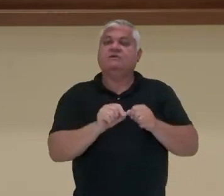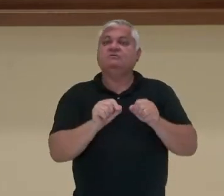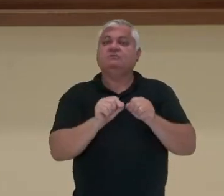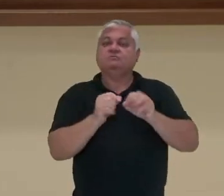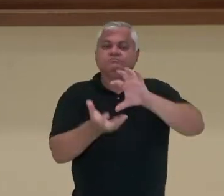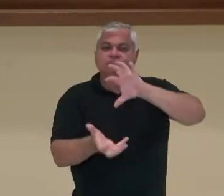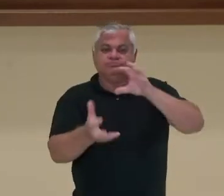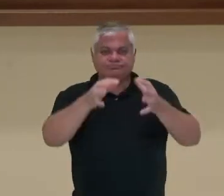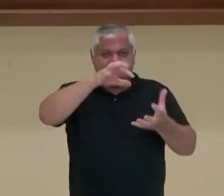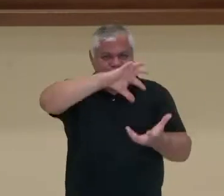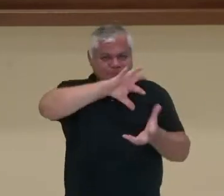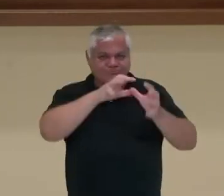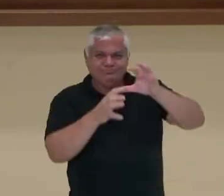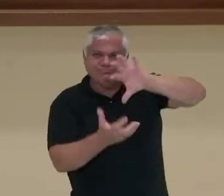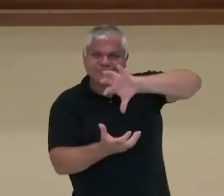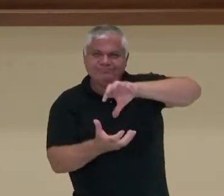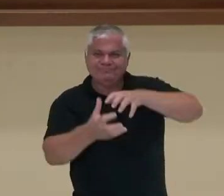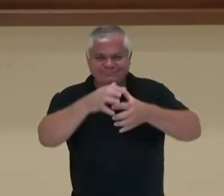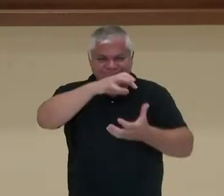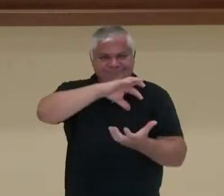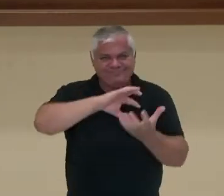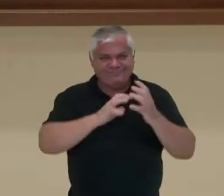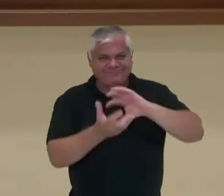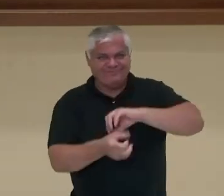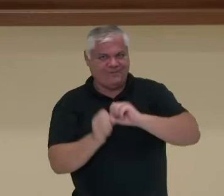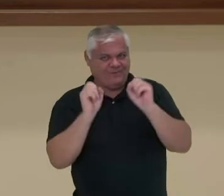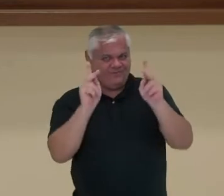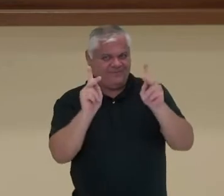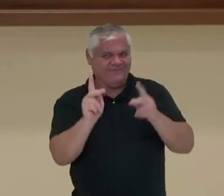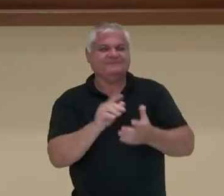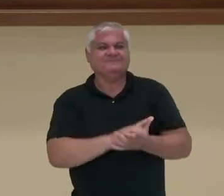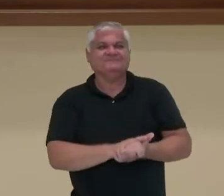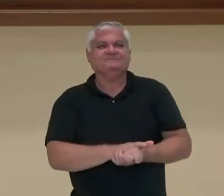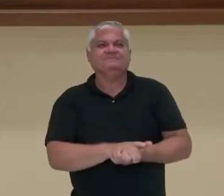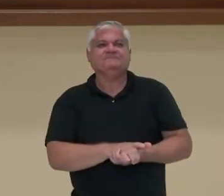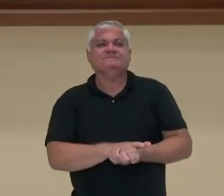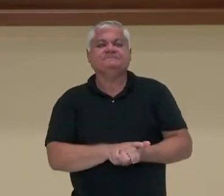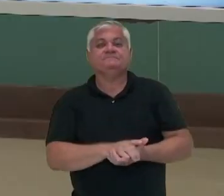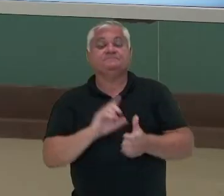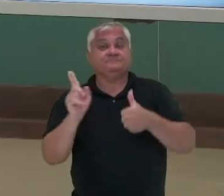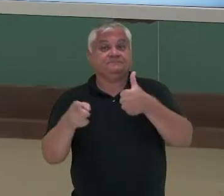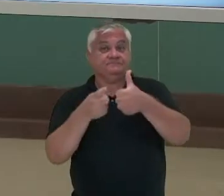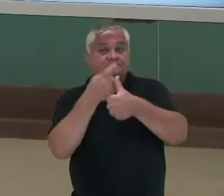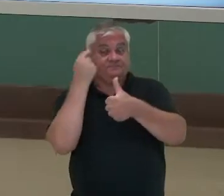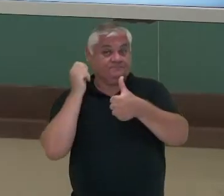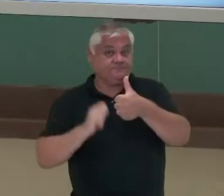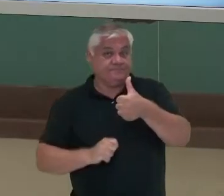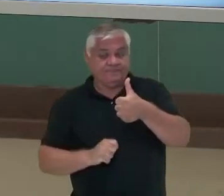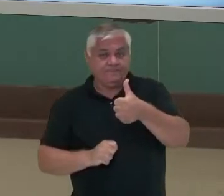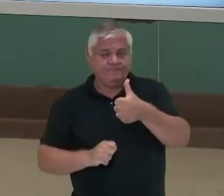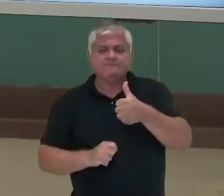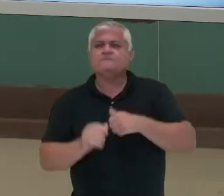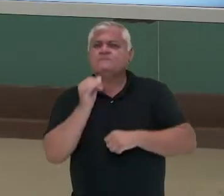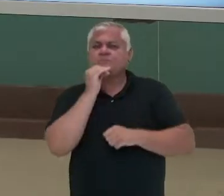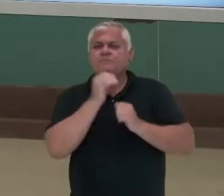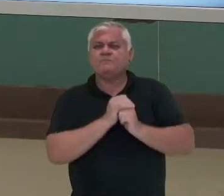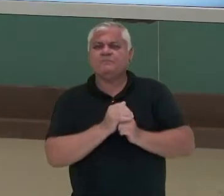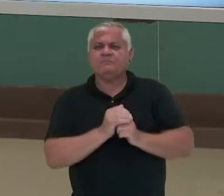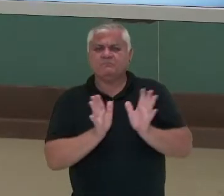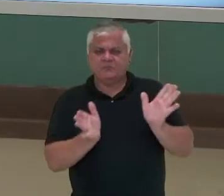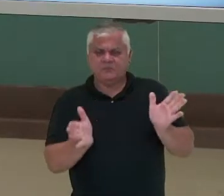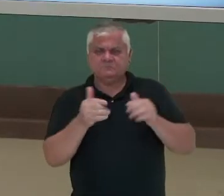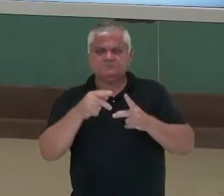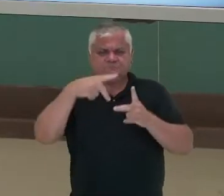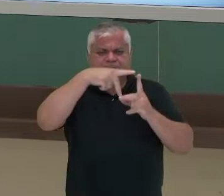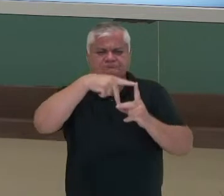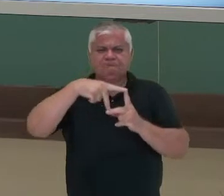das figuras planas, tá ok, gente? Então vamos lá. Primeiro, você sabe que os poliedros são formados